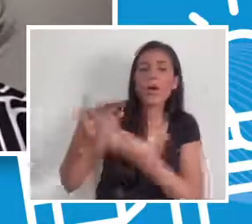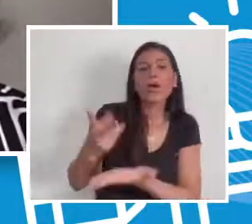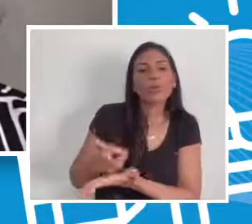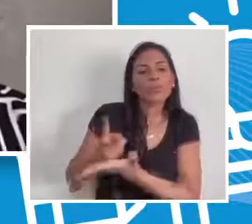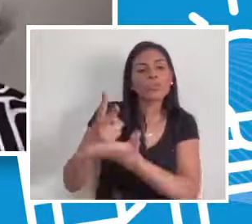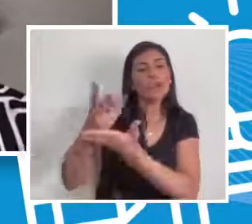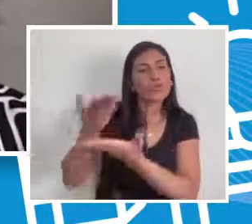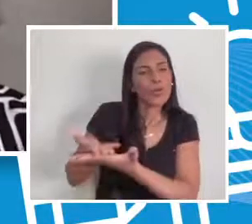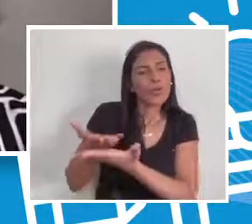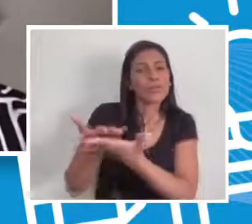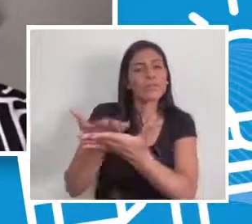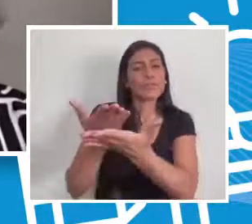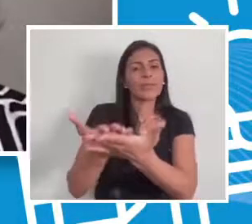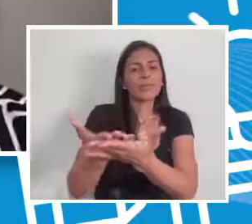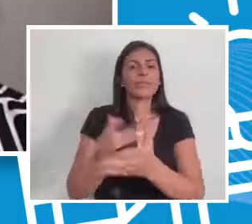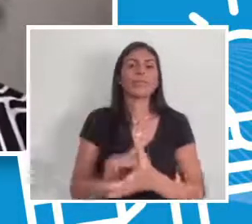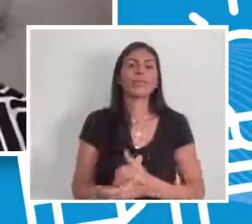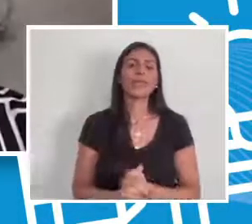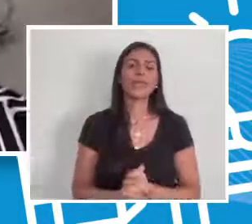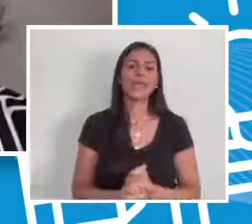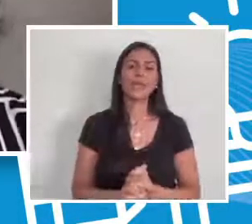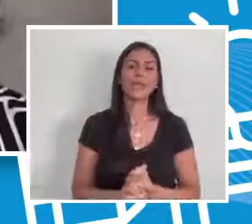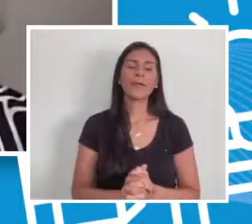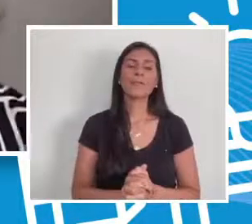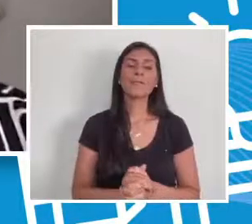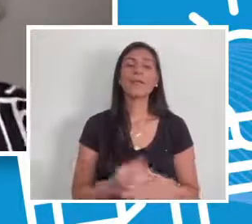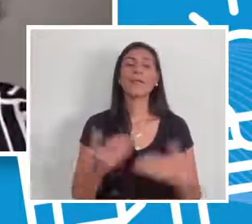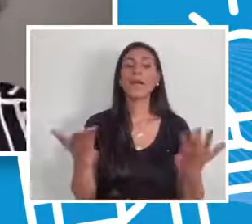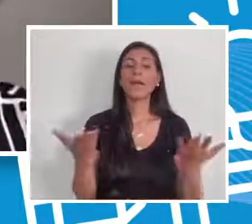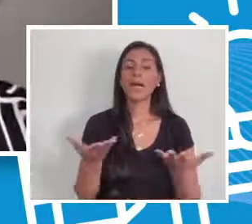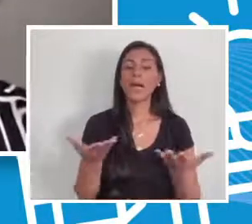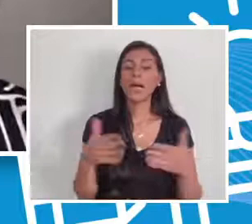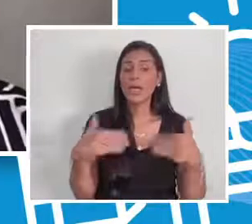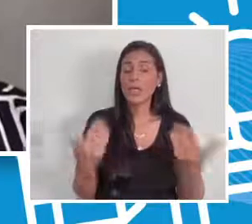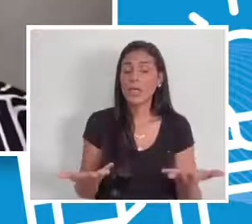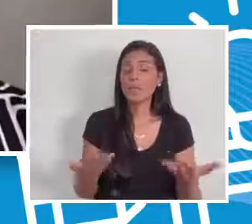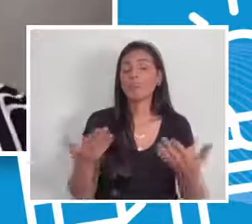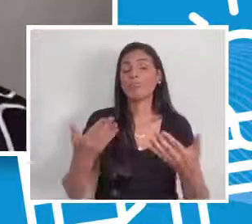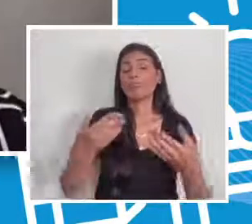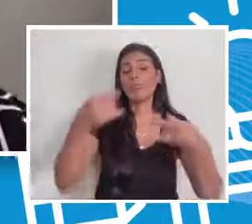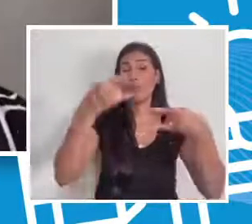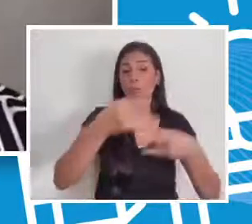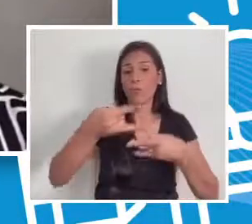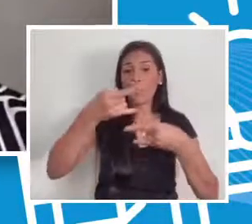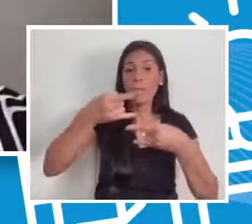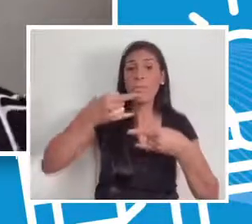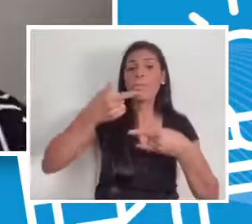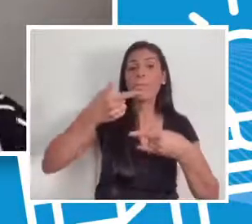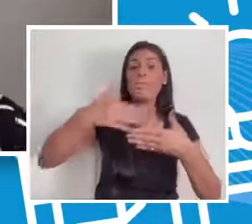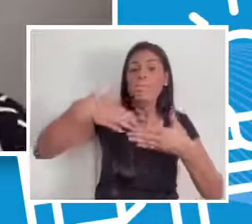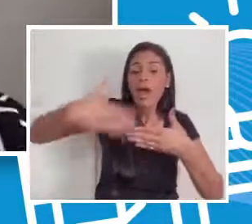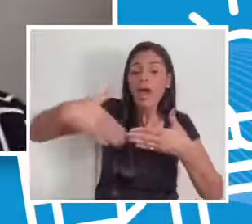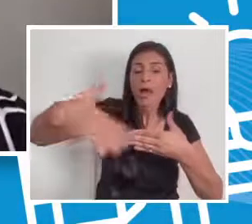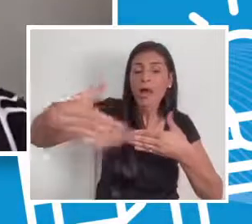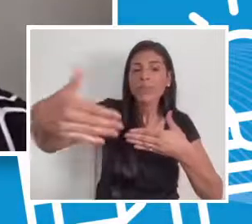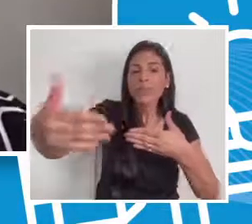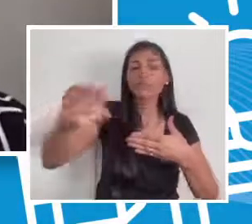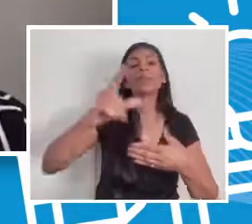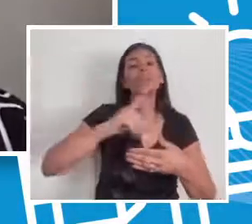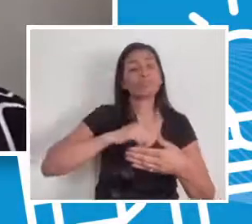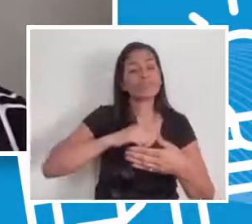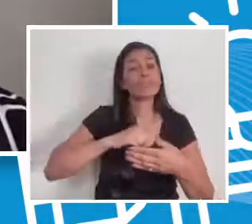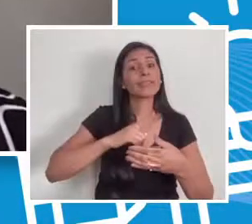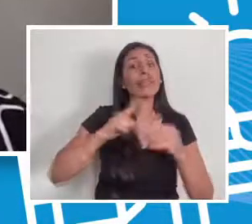A nossa continuidade de conversa dos webinários vai tratar disso. Nosso webinário da próxima